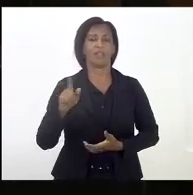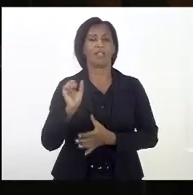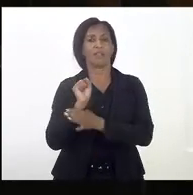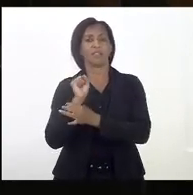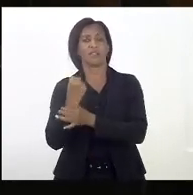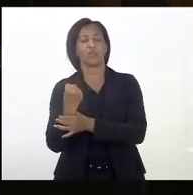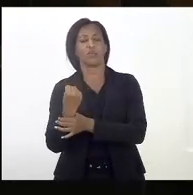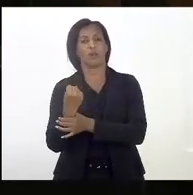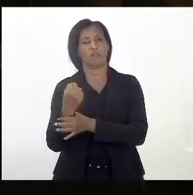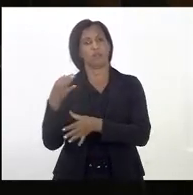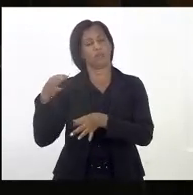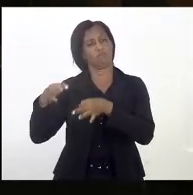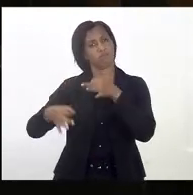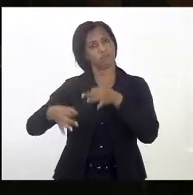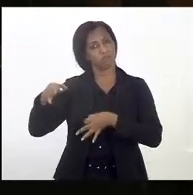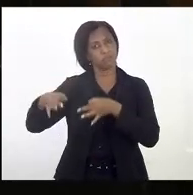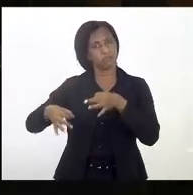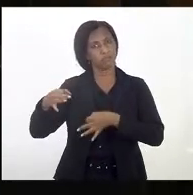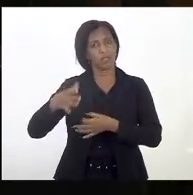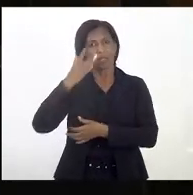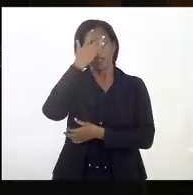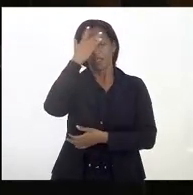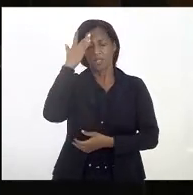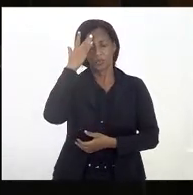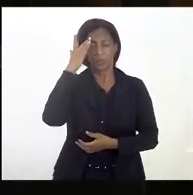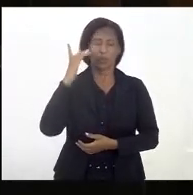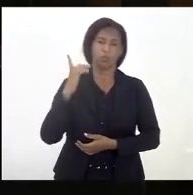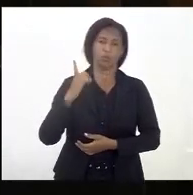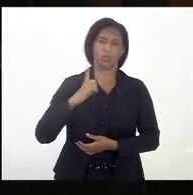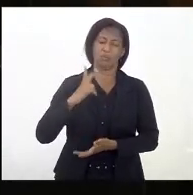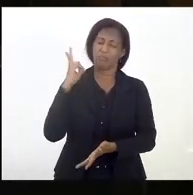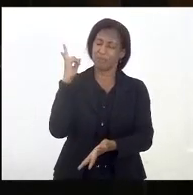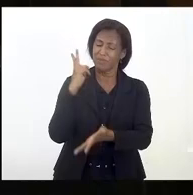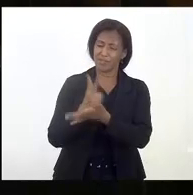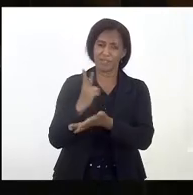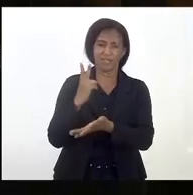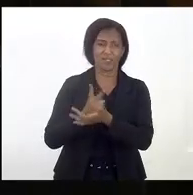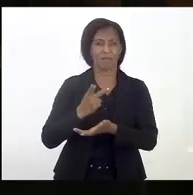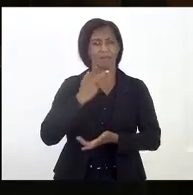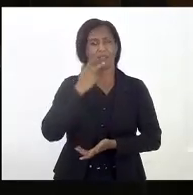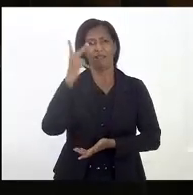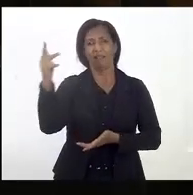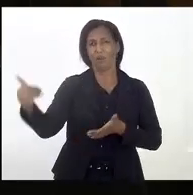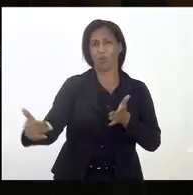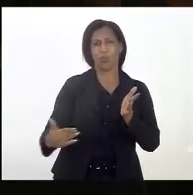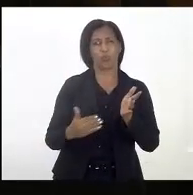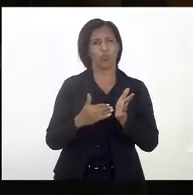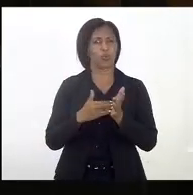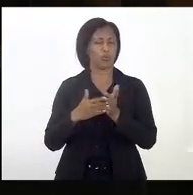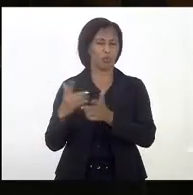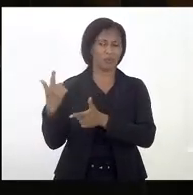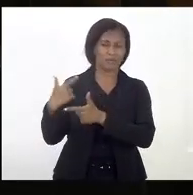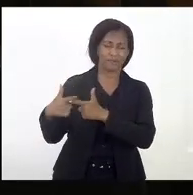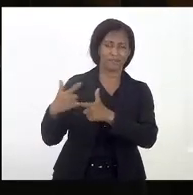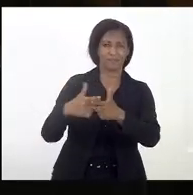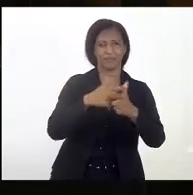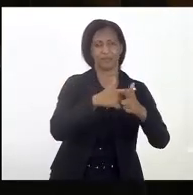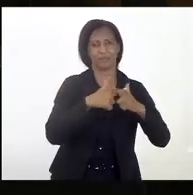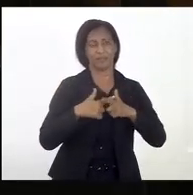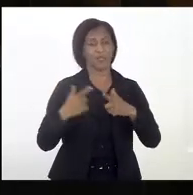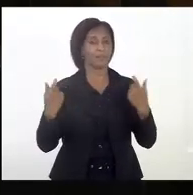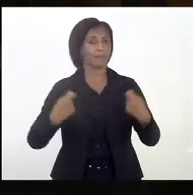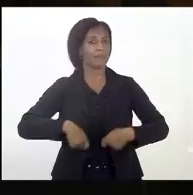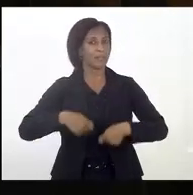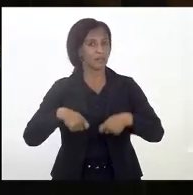a segurança jurídica daqueles que são como tem o sempre digo A Última Fronteira com caos é necessário